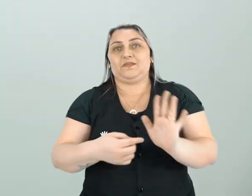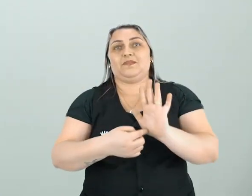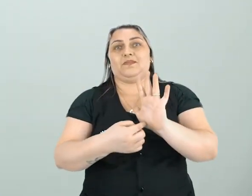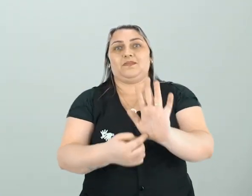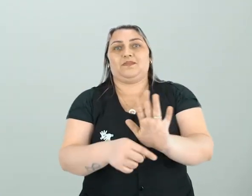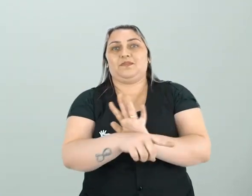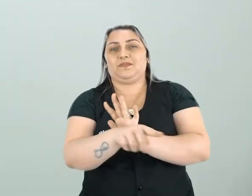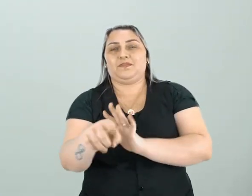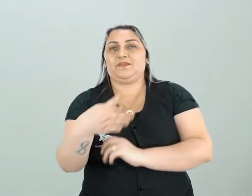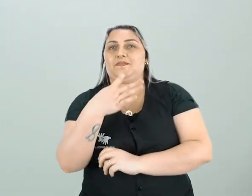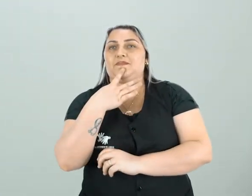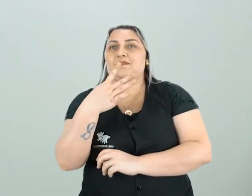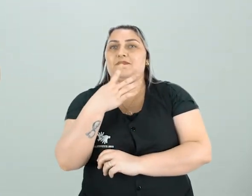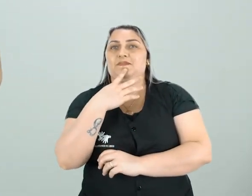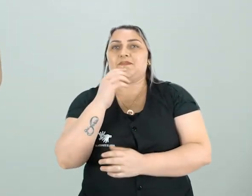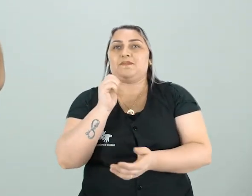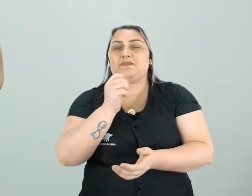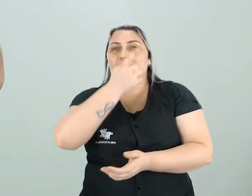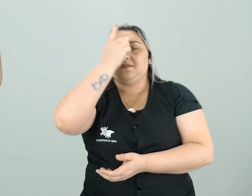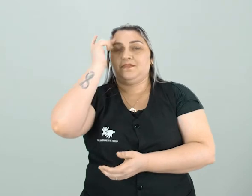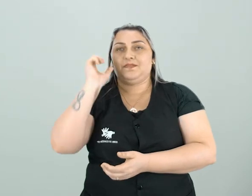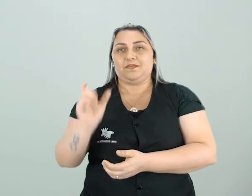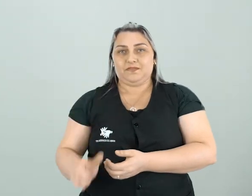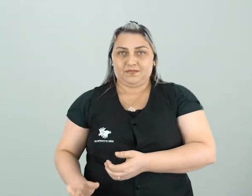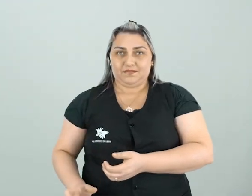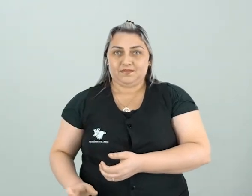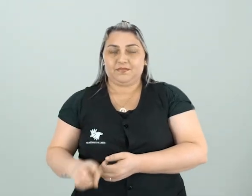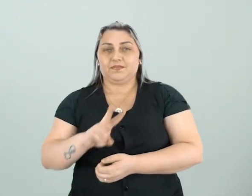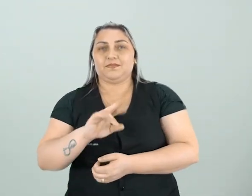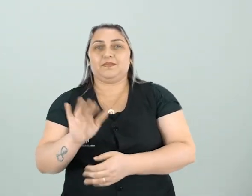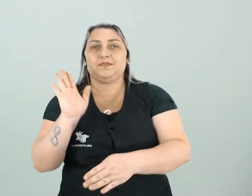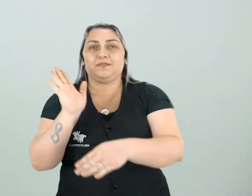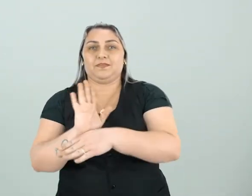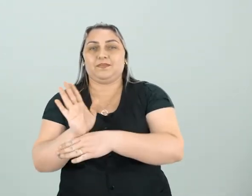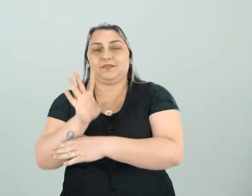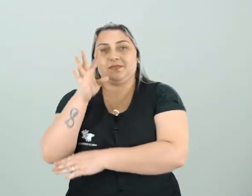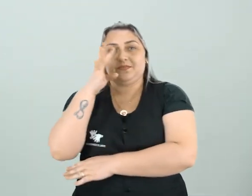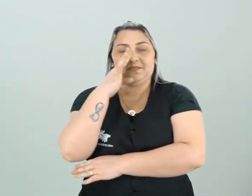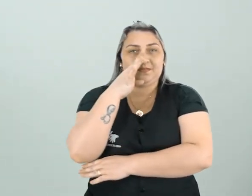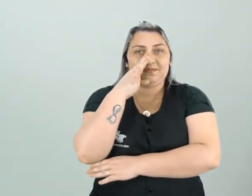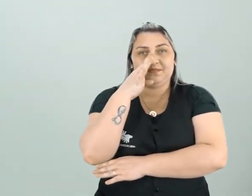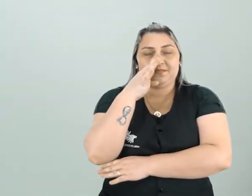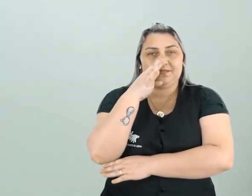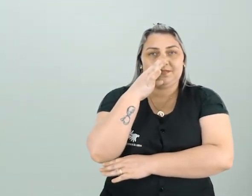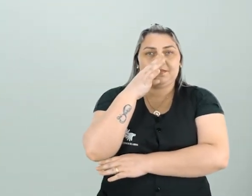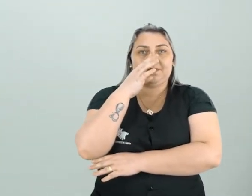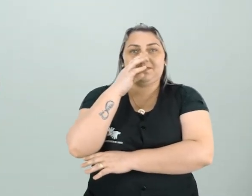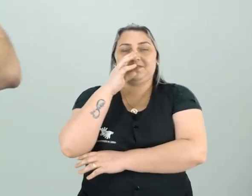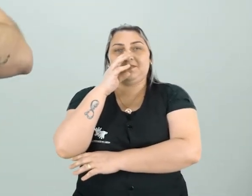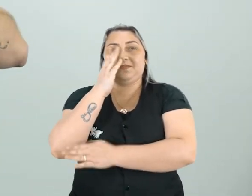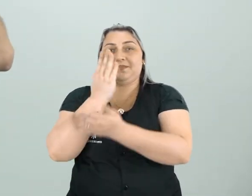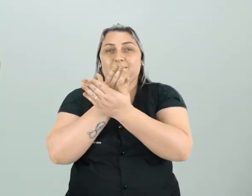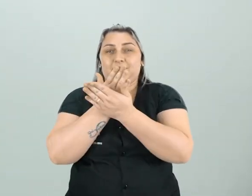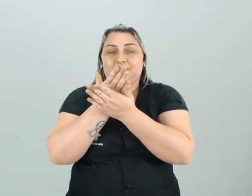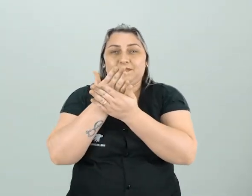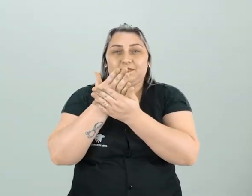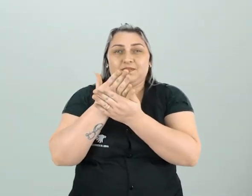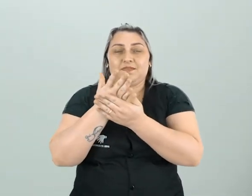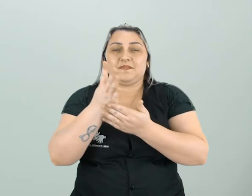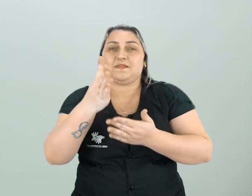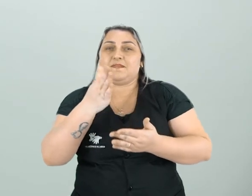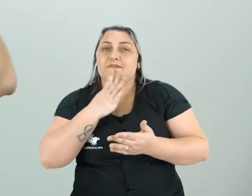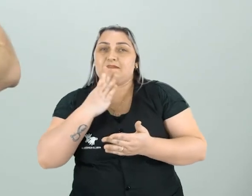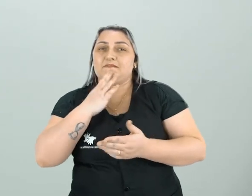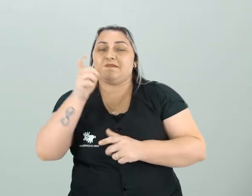para você conhecer os personagens. Quando você vai assistir um filme, quando vai passar, no início do filme você vai conhecendo